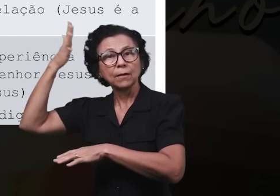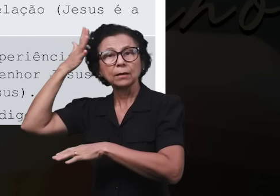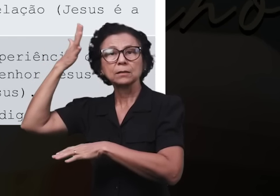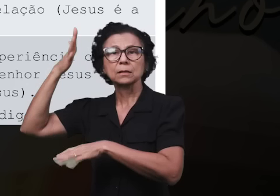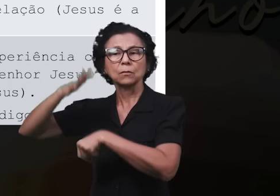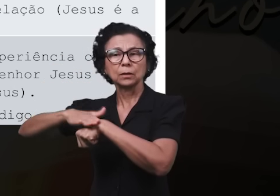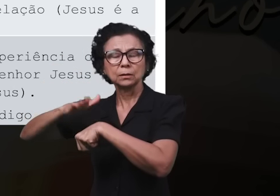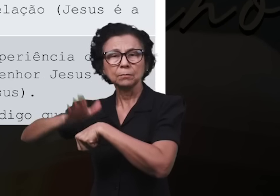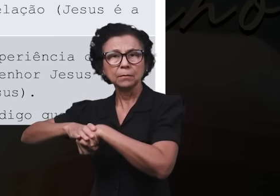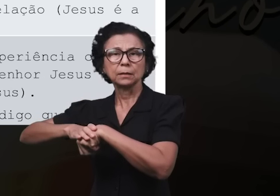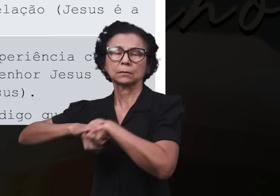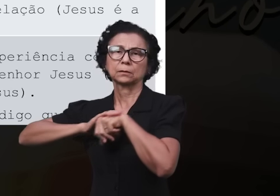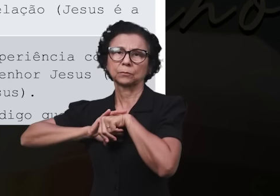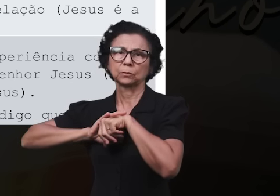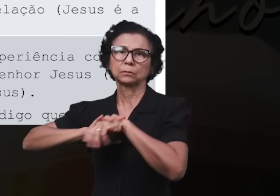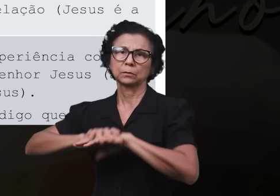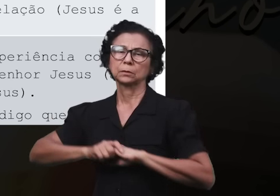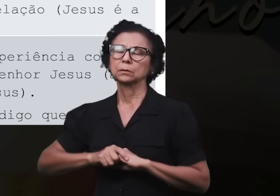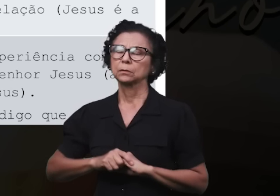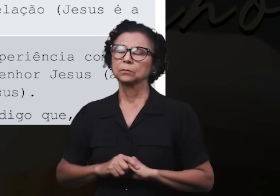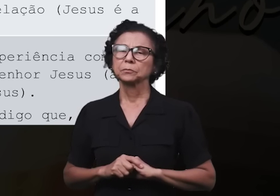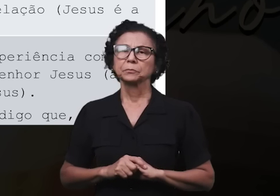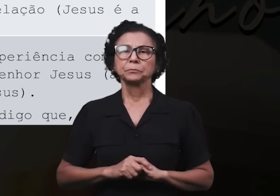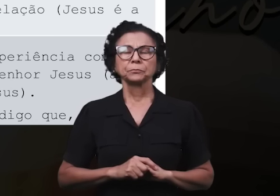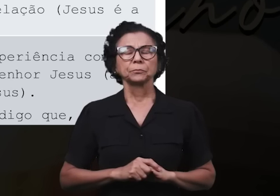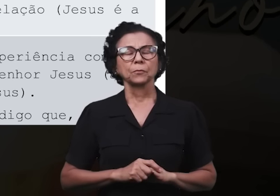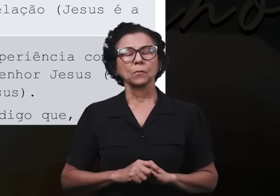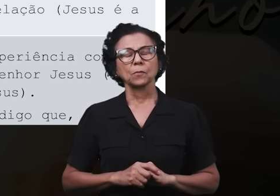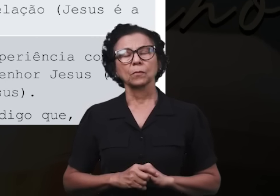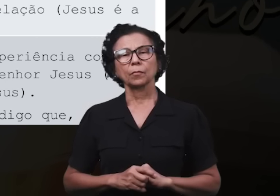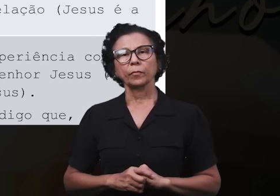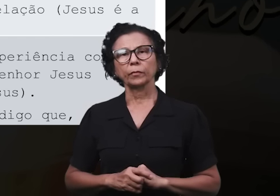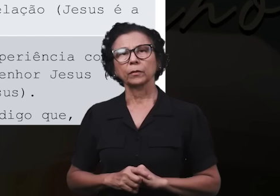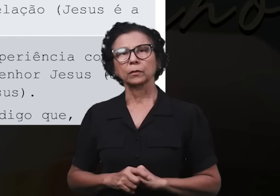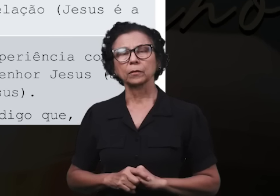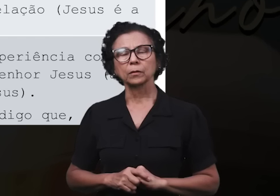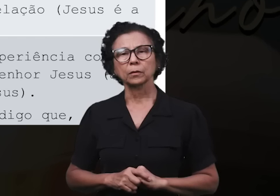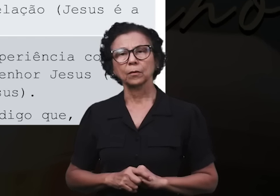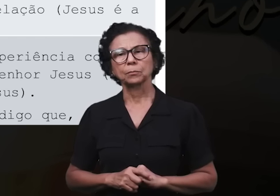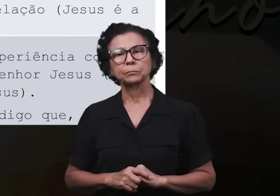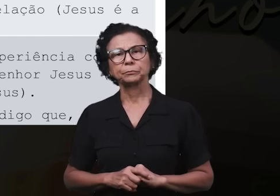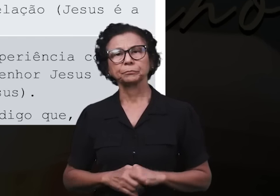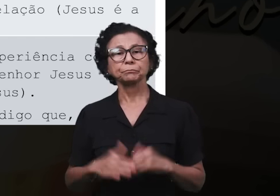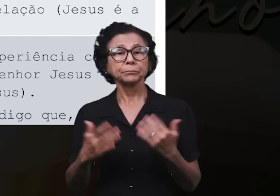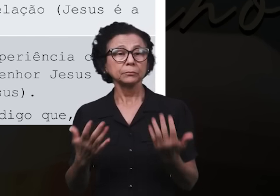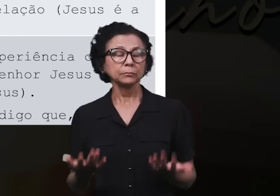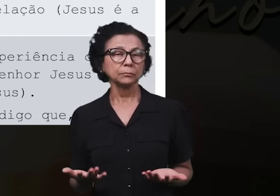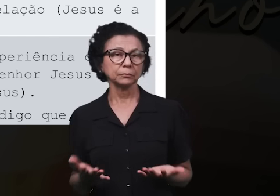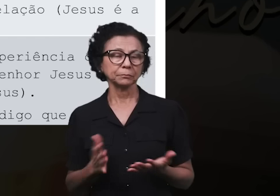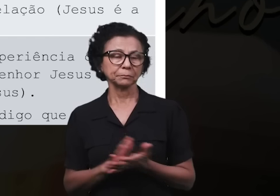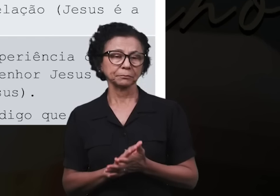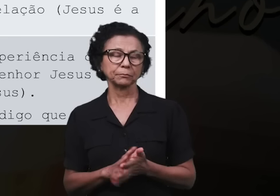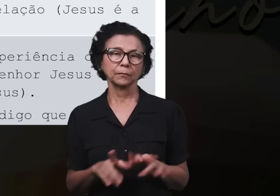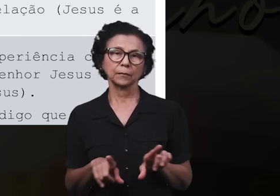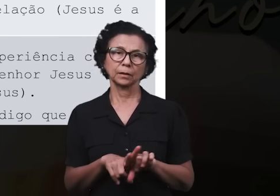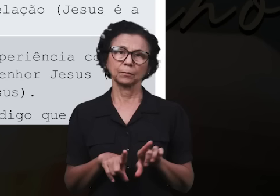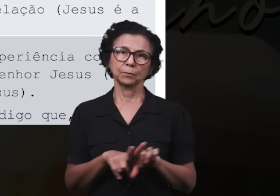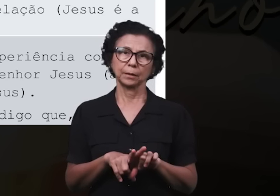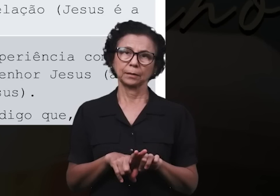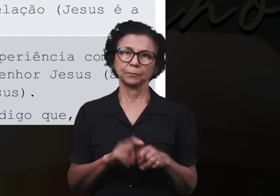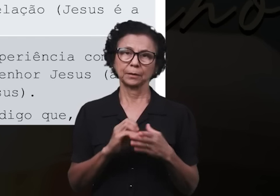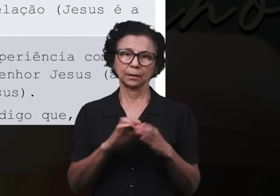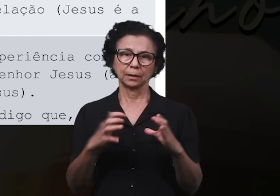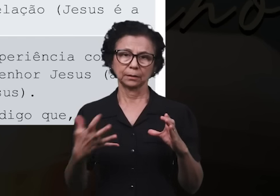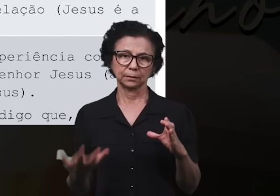eu. Você toma posse daquilo que o Senhor tem para a sua vida. Então vejam só, um outro